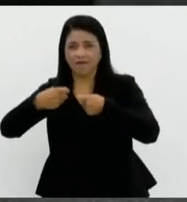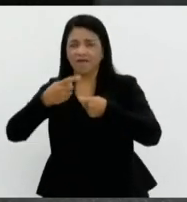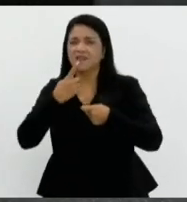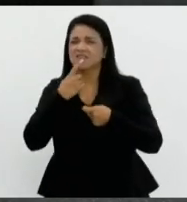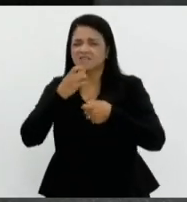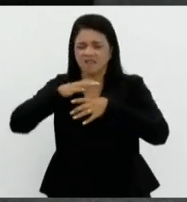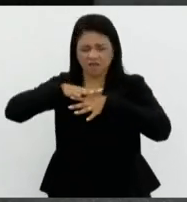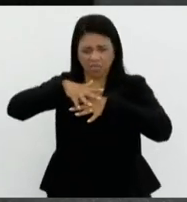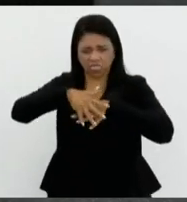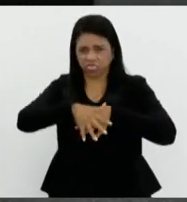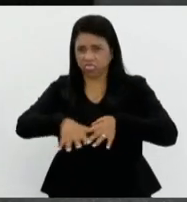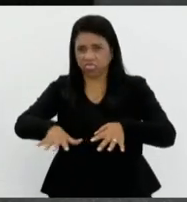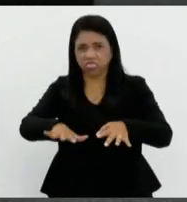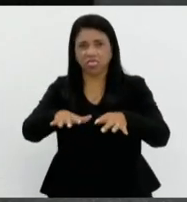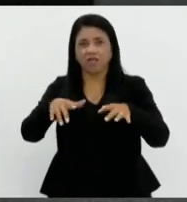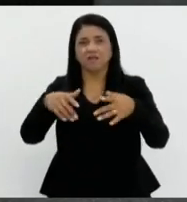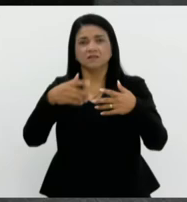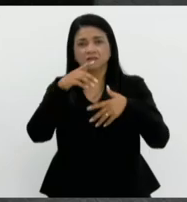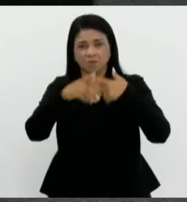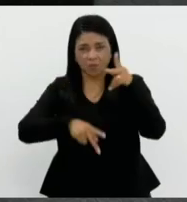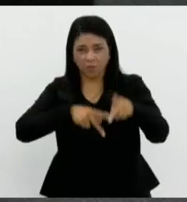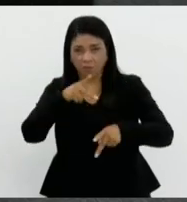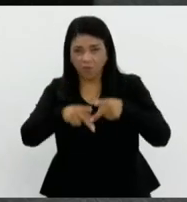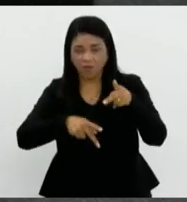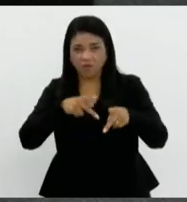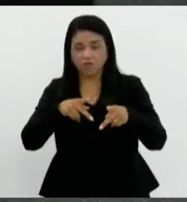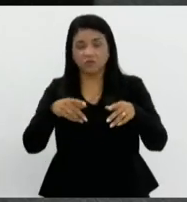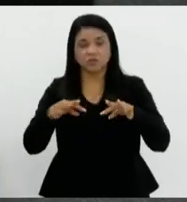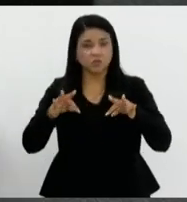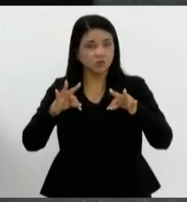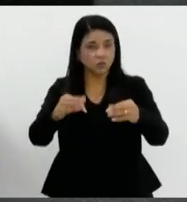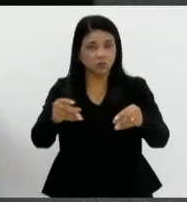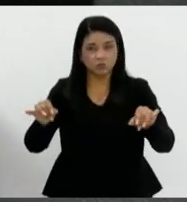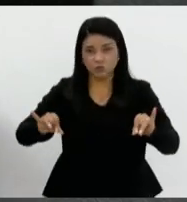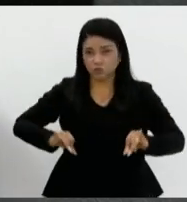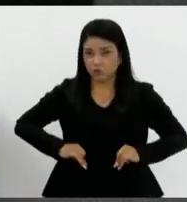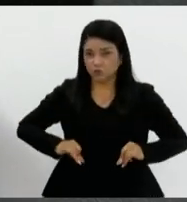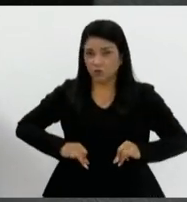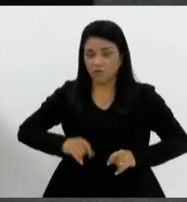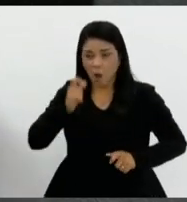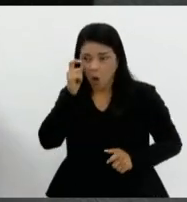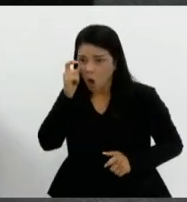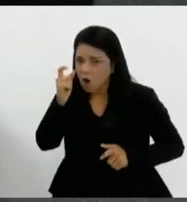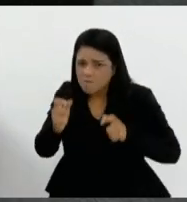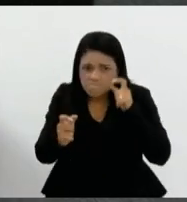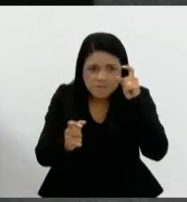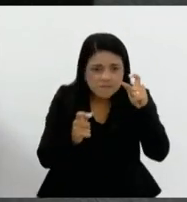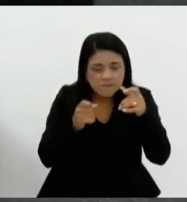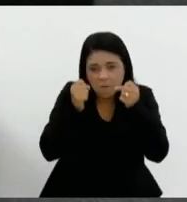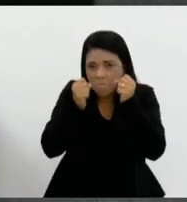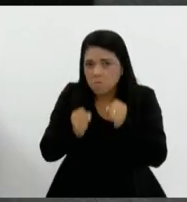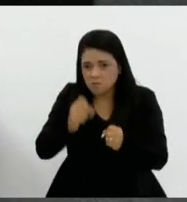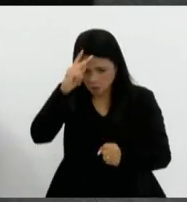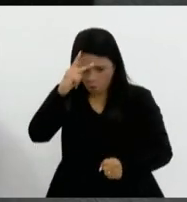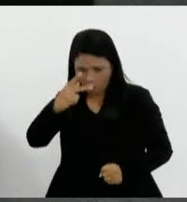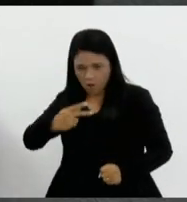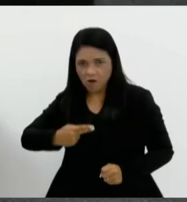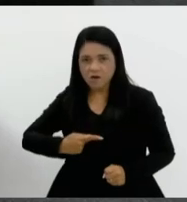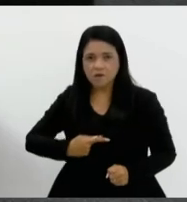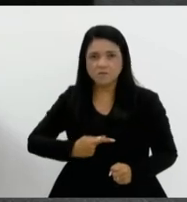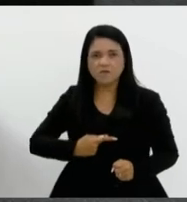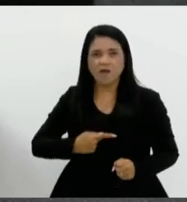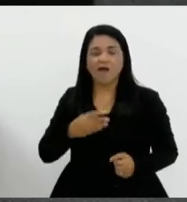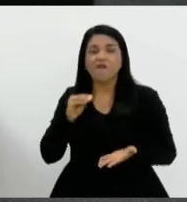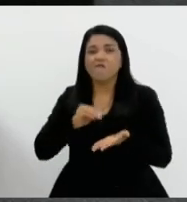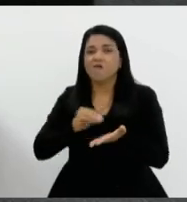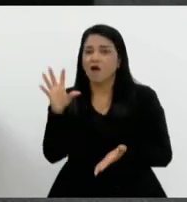sanguinárias, onde tantos sofrem, é a cobiça ao poder, é o egoísmo, é o